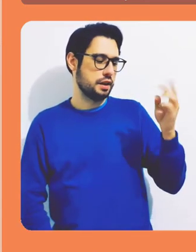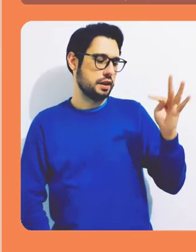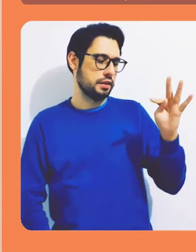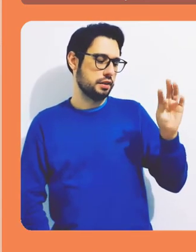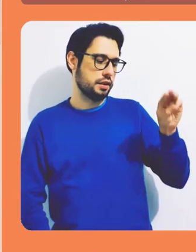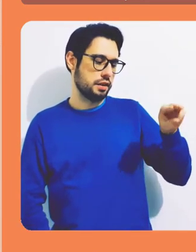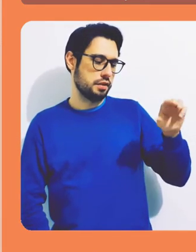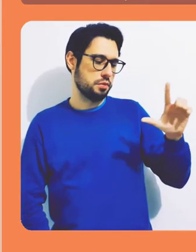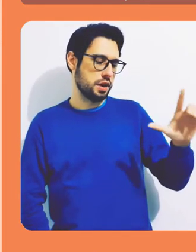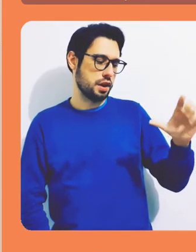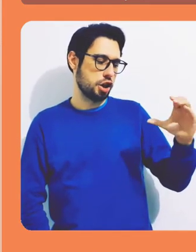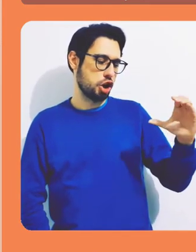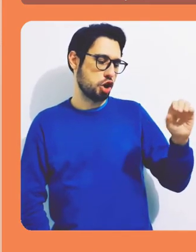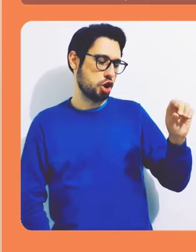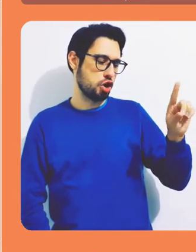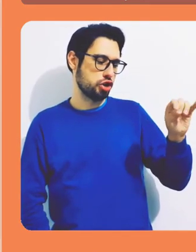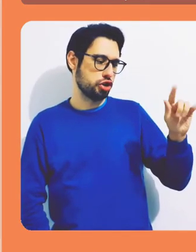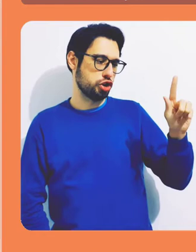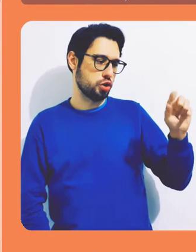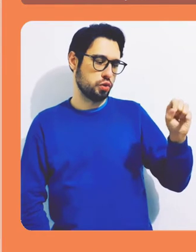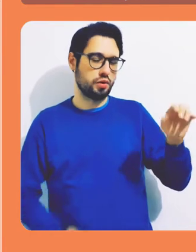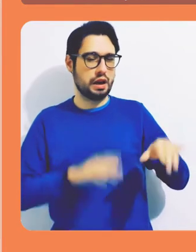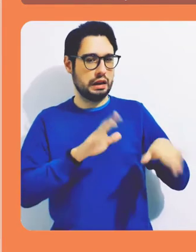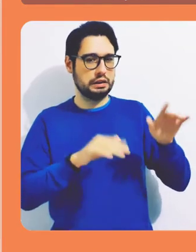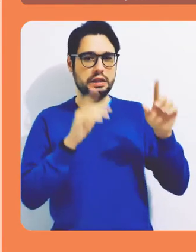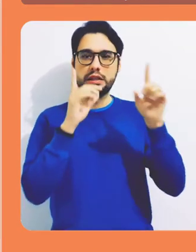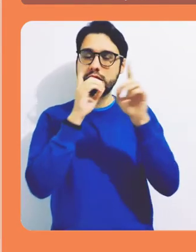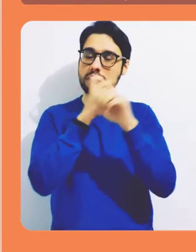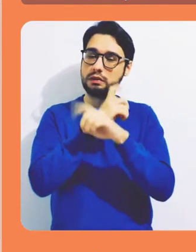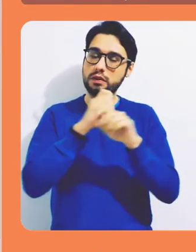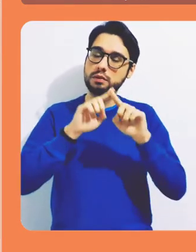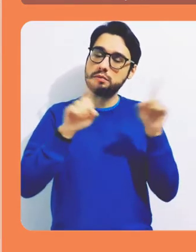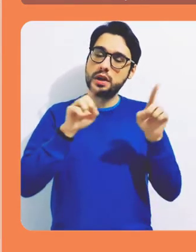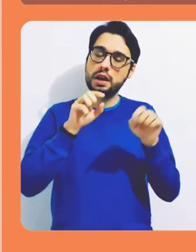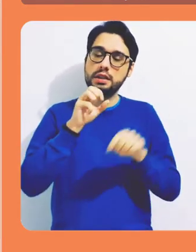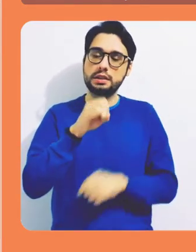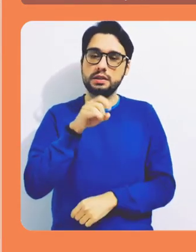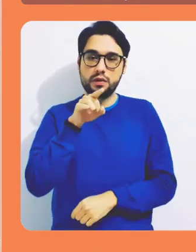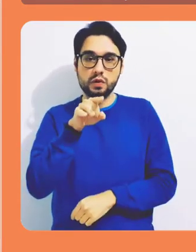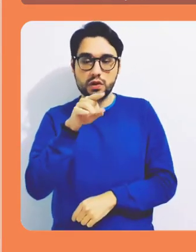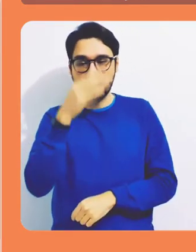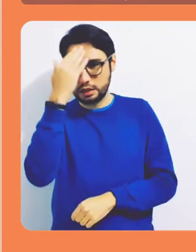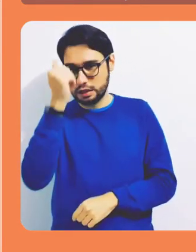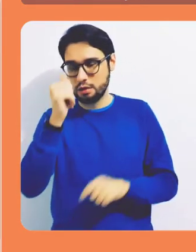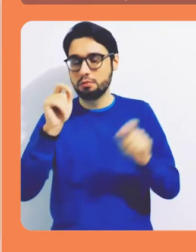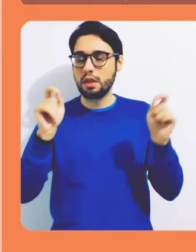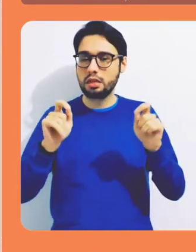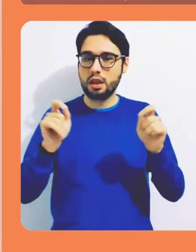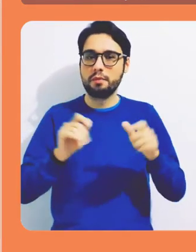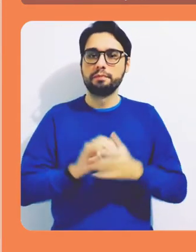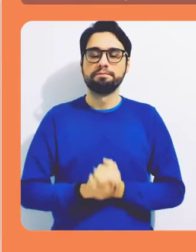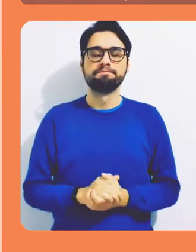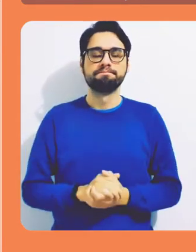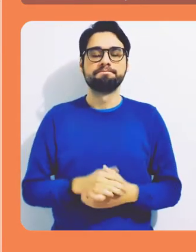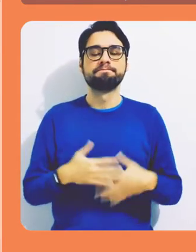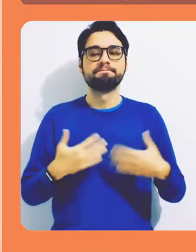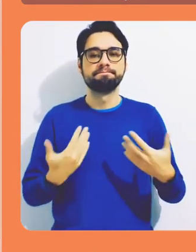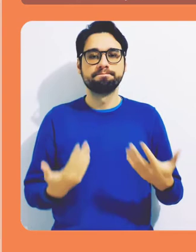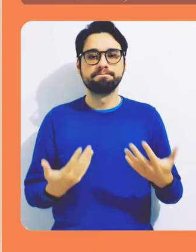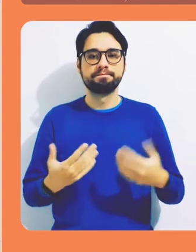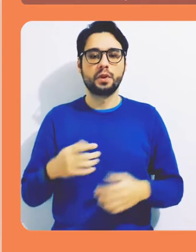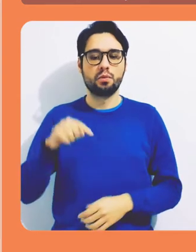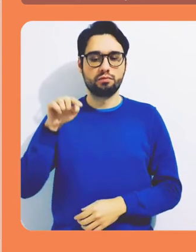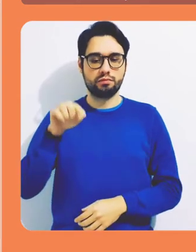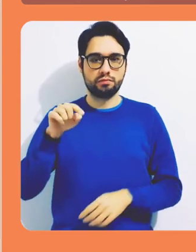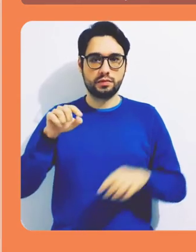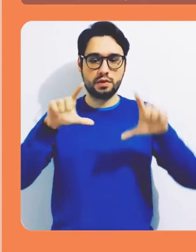clicando em código HTML, às vezes o HTML é muito difícil de ser entendido. Bom, mas esse editor de texto